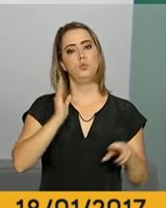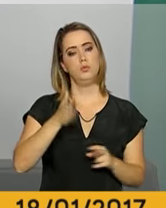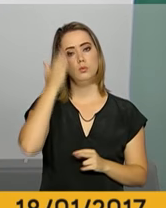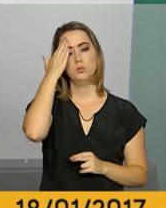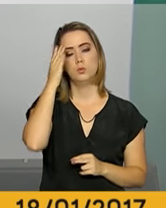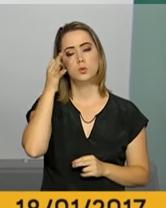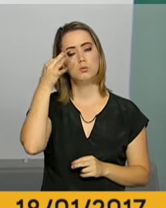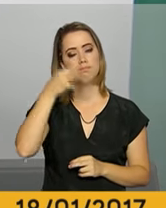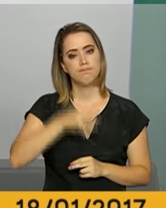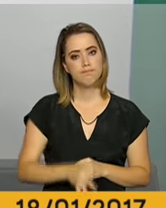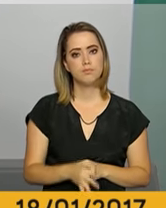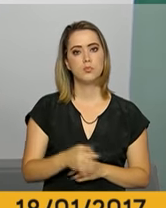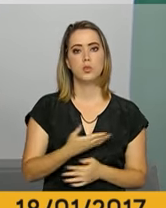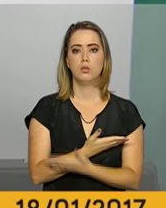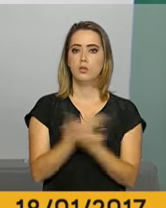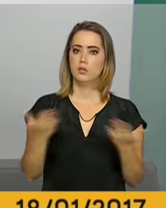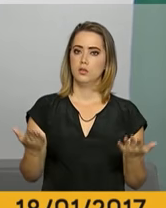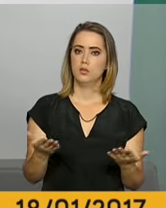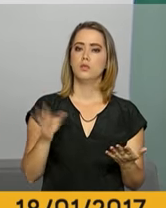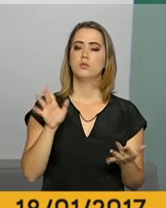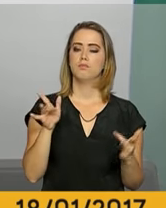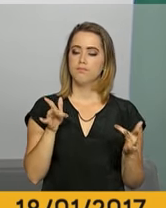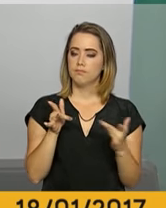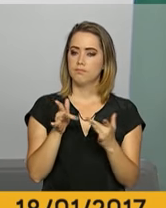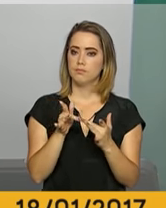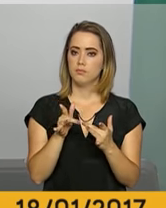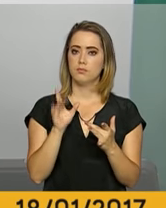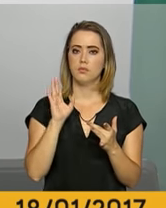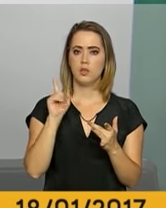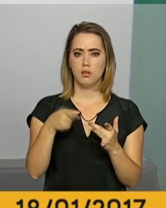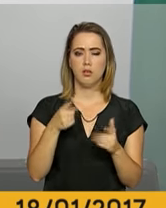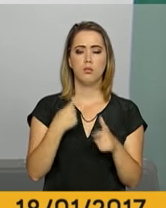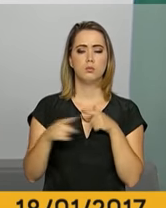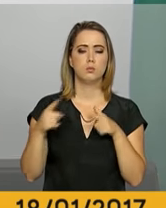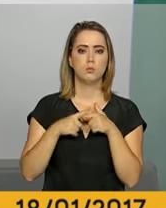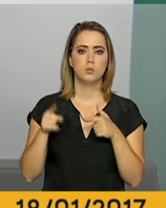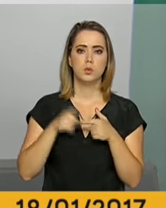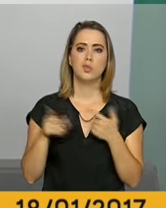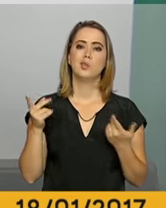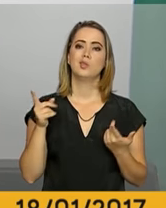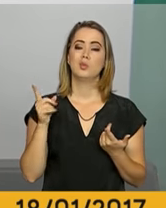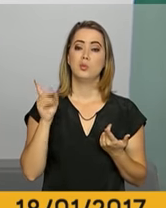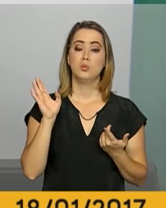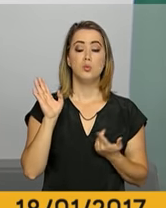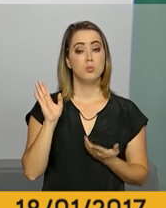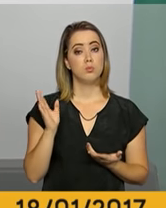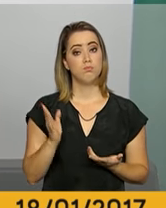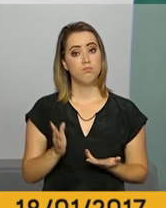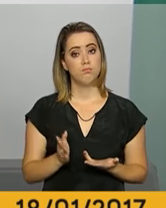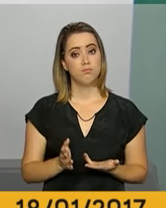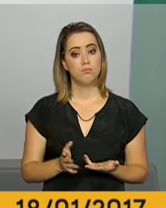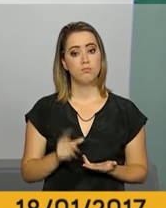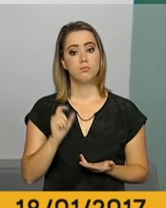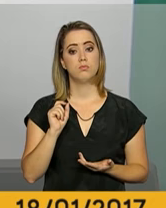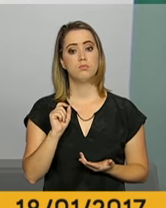franqueza, penso que os senhores e as senhoras vão concordar, que há um problema relativamente